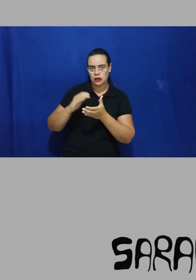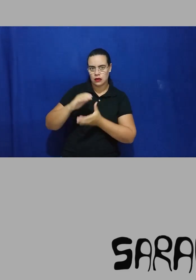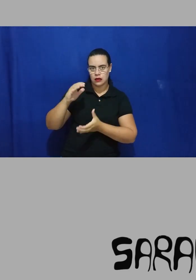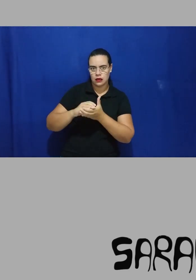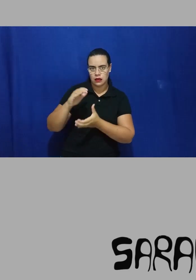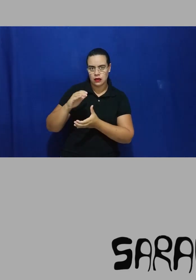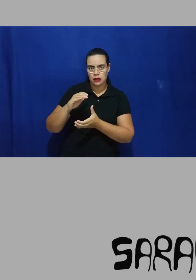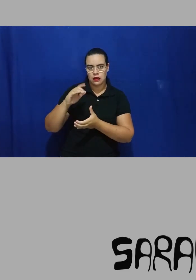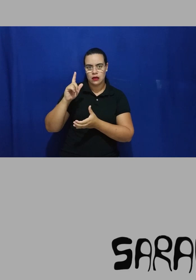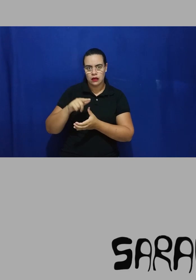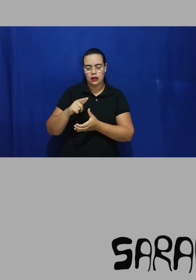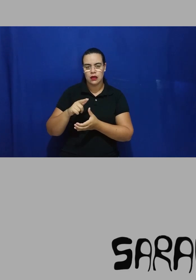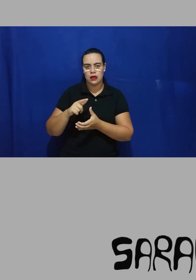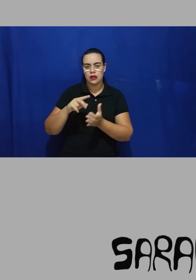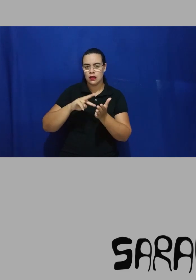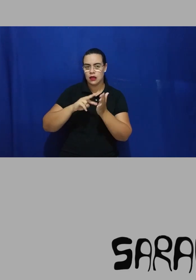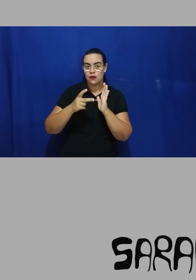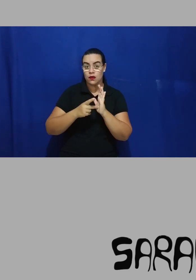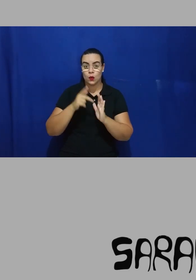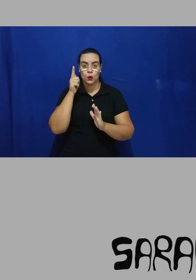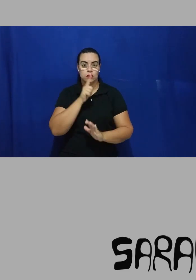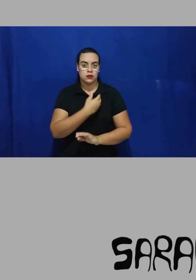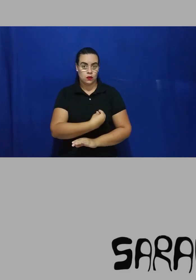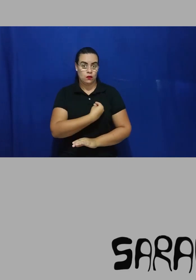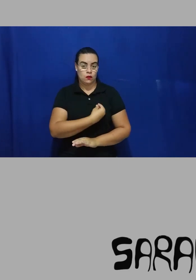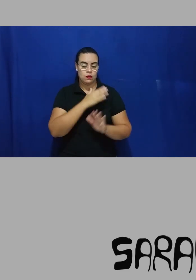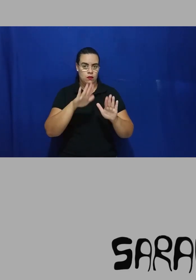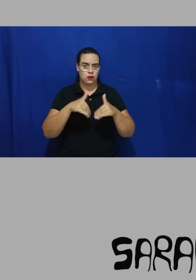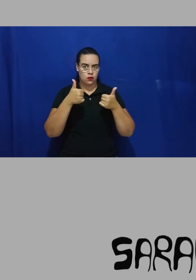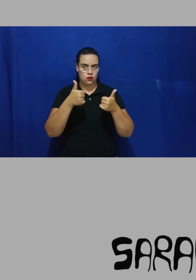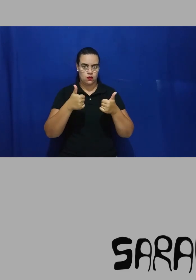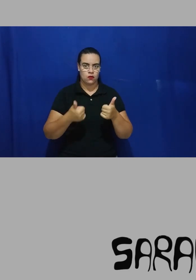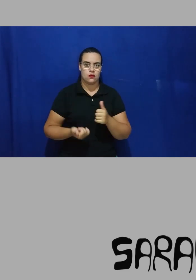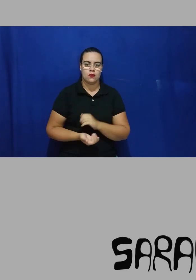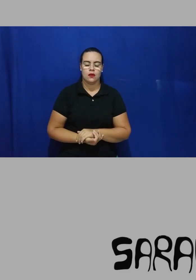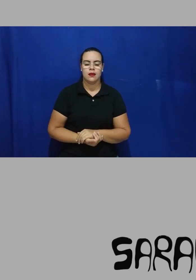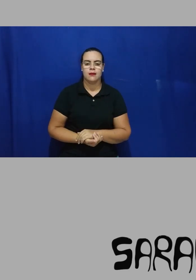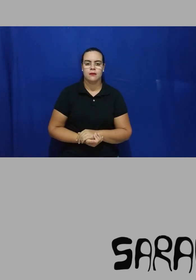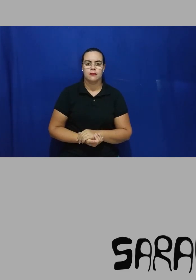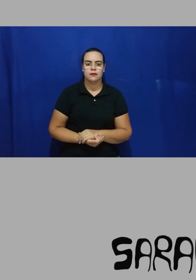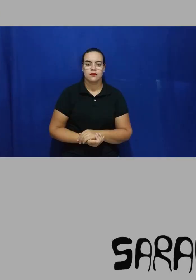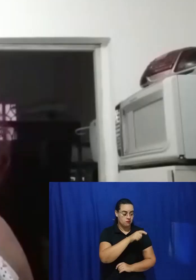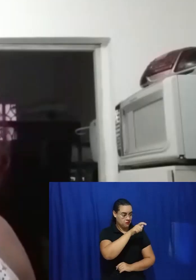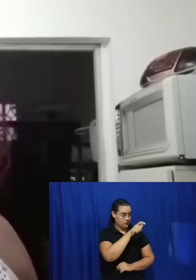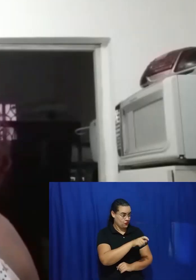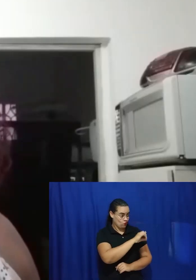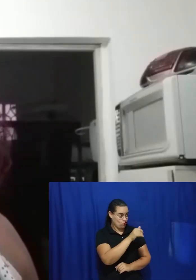idade idosa, uma condicionante de uma sobrevivência melhor.